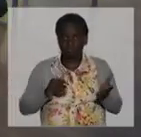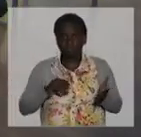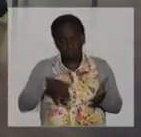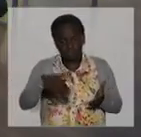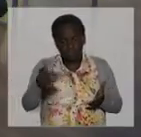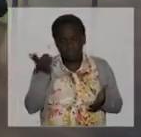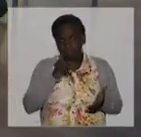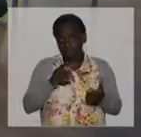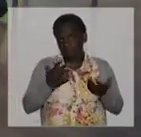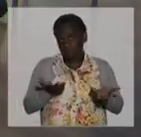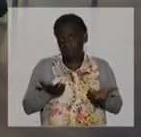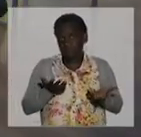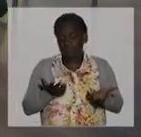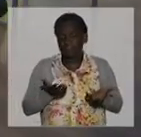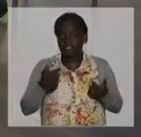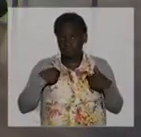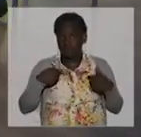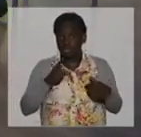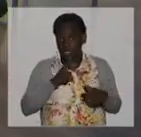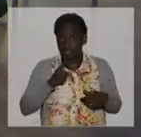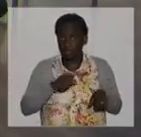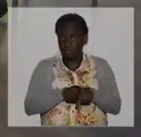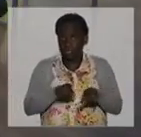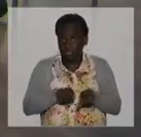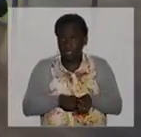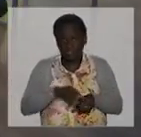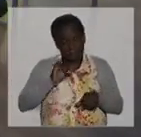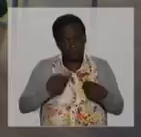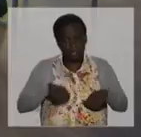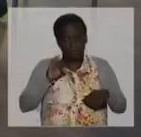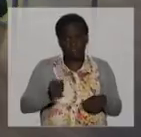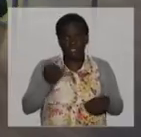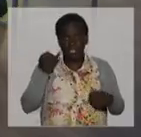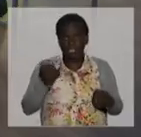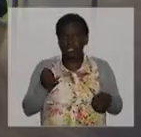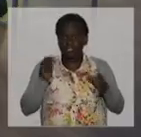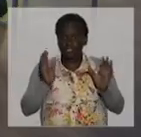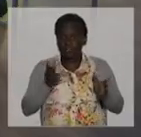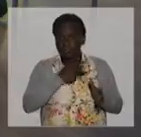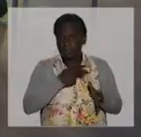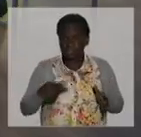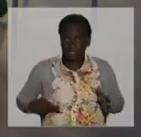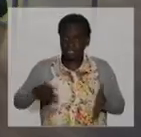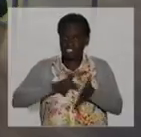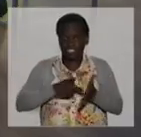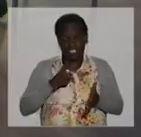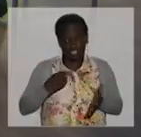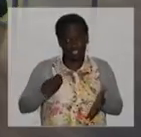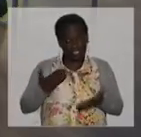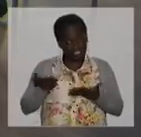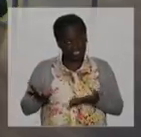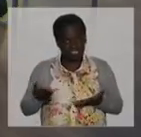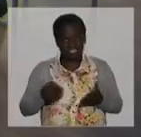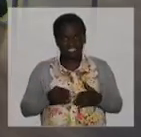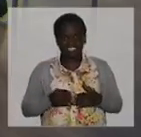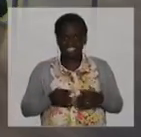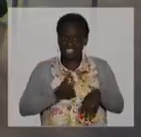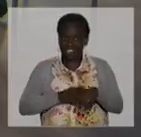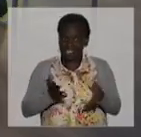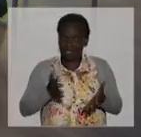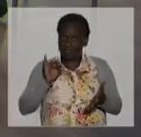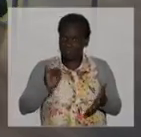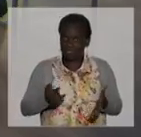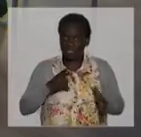consequência. Acaba sendo uma consequência. Eu tenho que aproveitar. Já que o presidente do sindicato está aqui, é a hora, eu